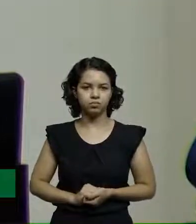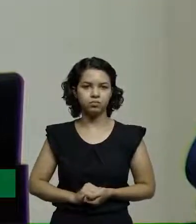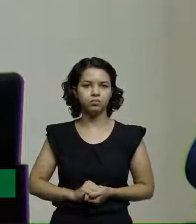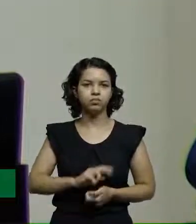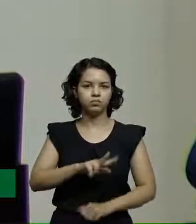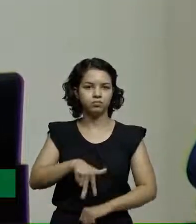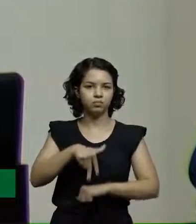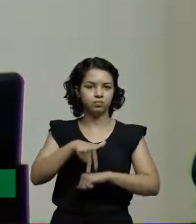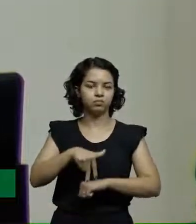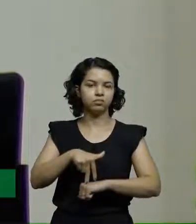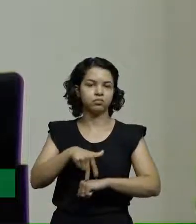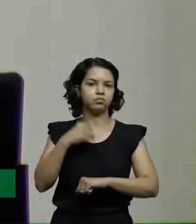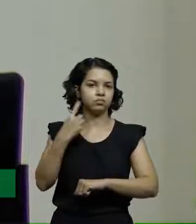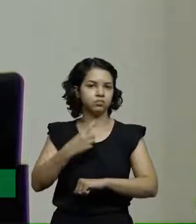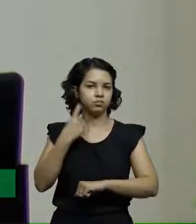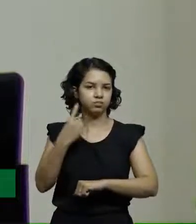deputados